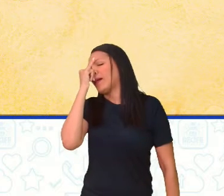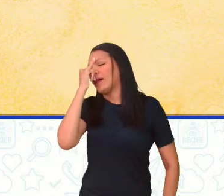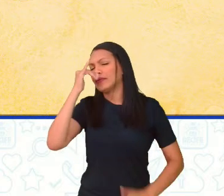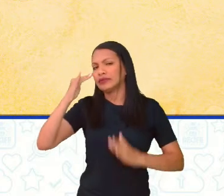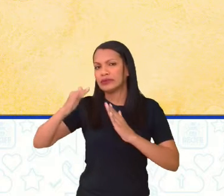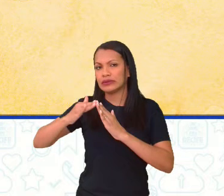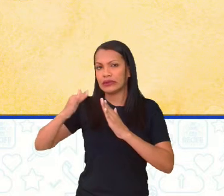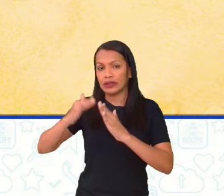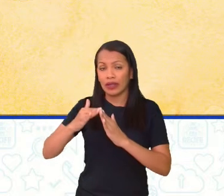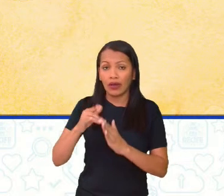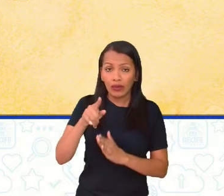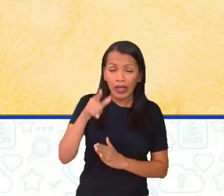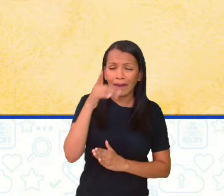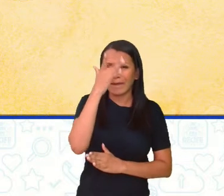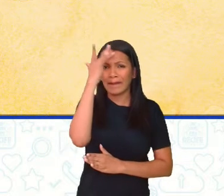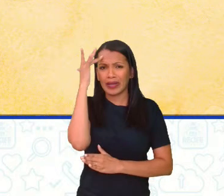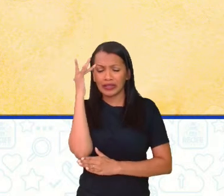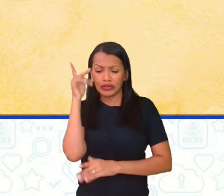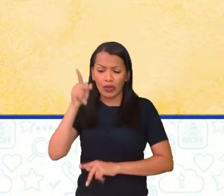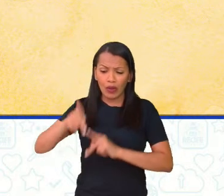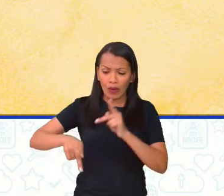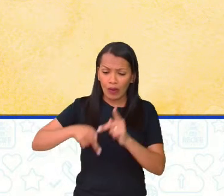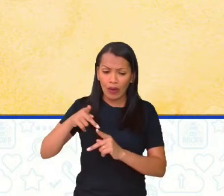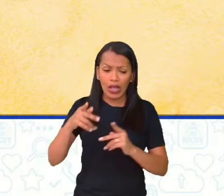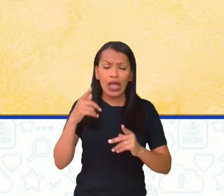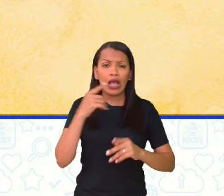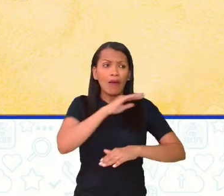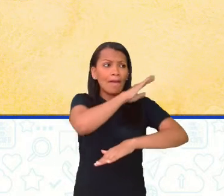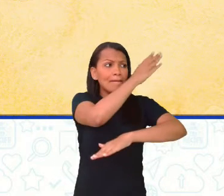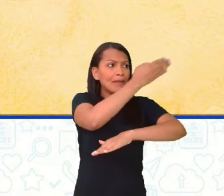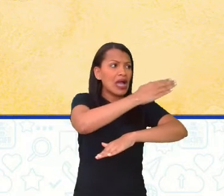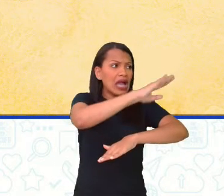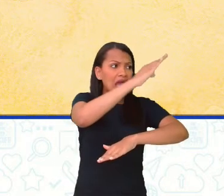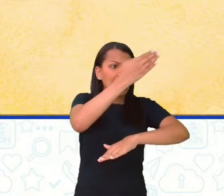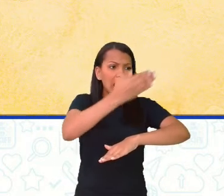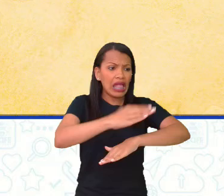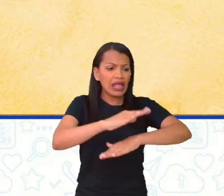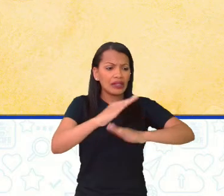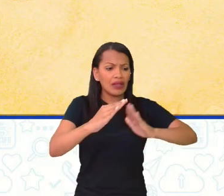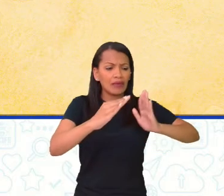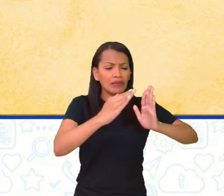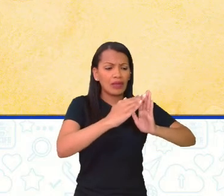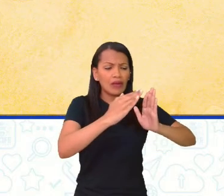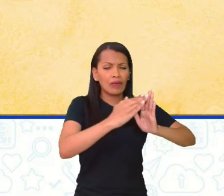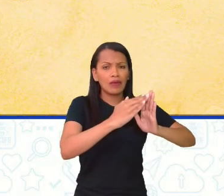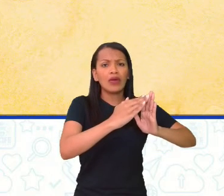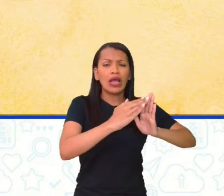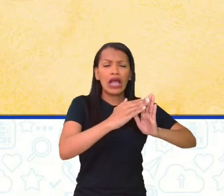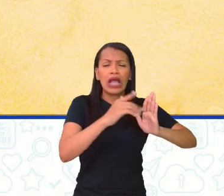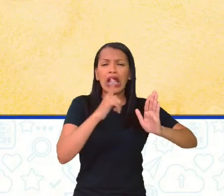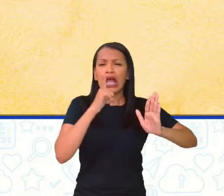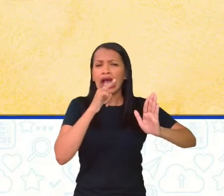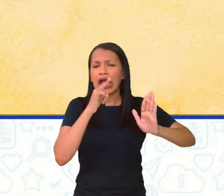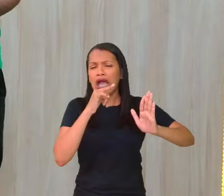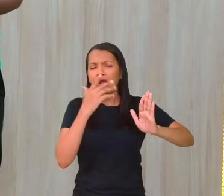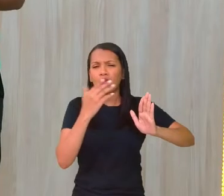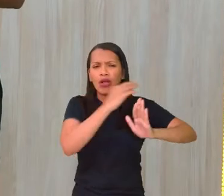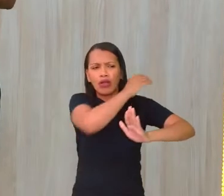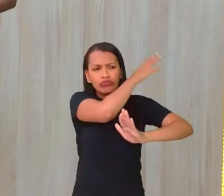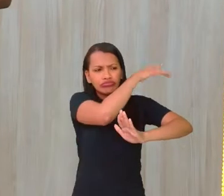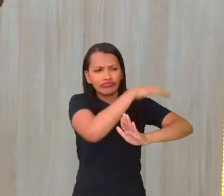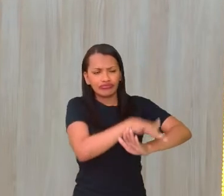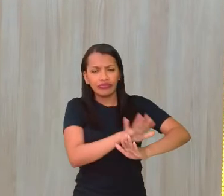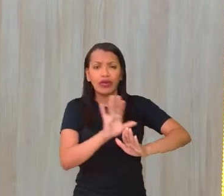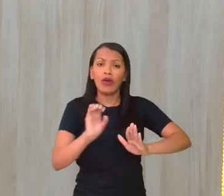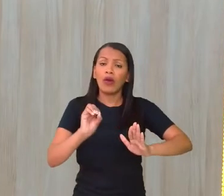mora numa zona de inundação, ser retirada, professor Gilson. Construir um dique, tentar adaptar as margens dos rios.